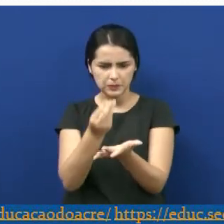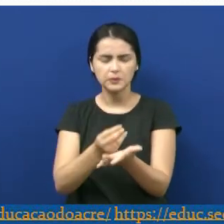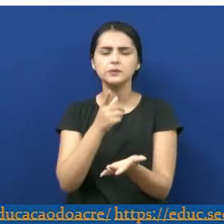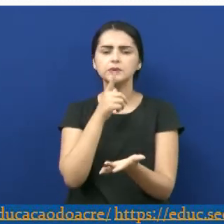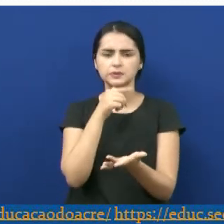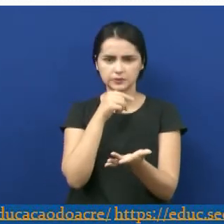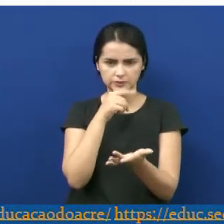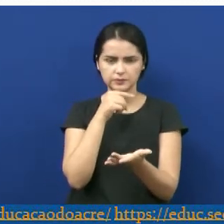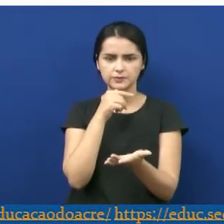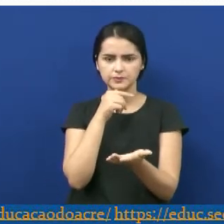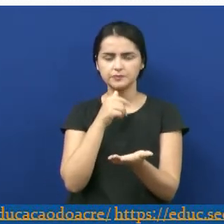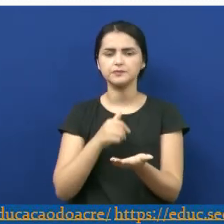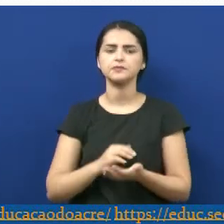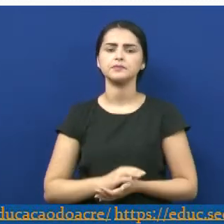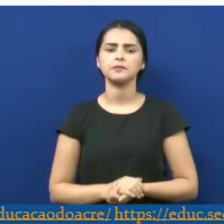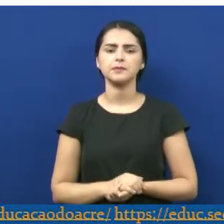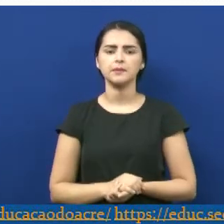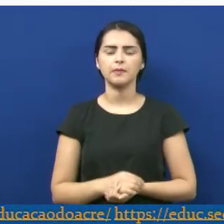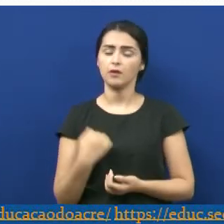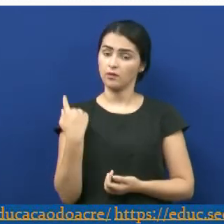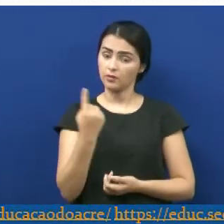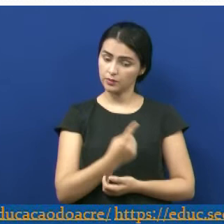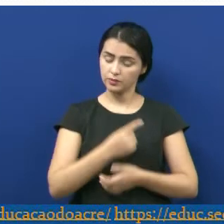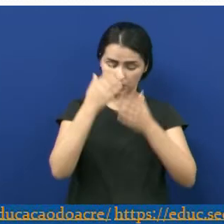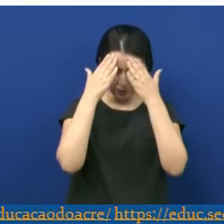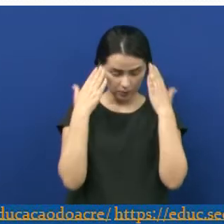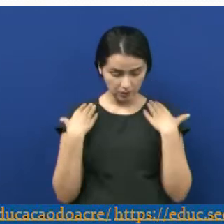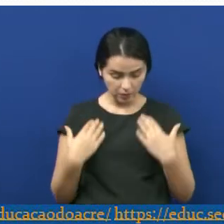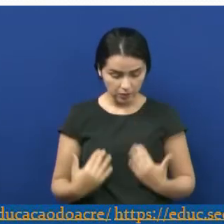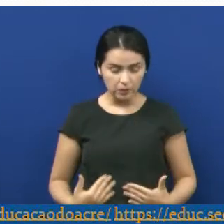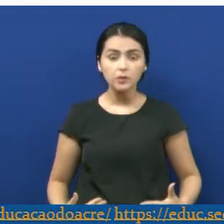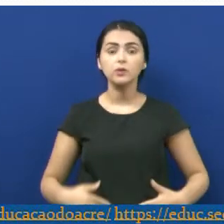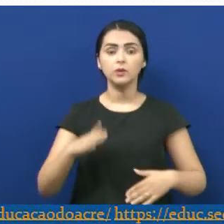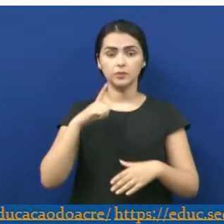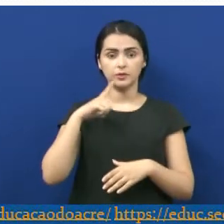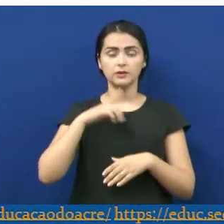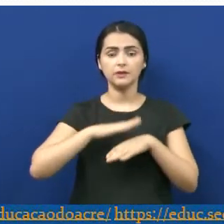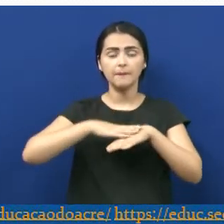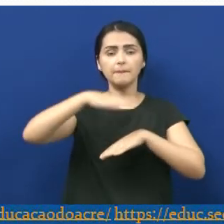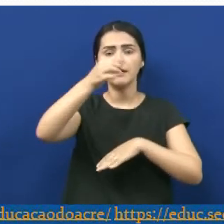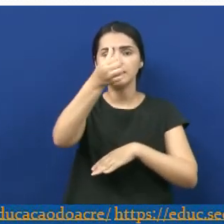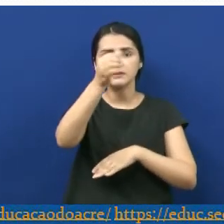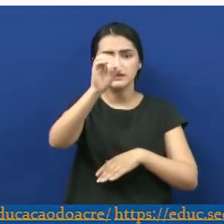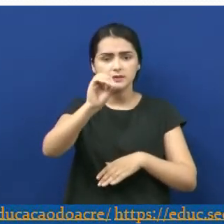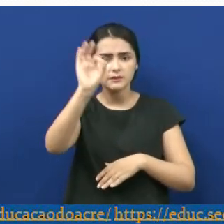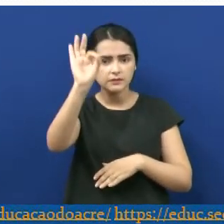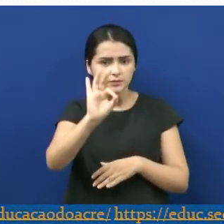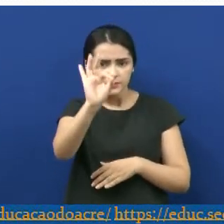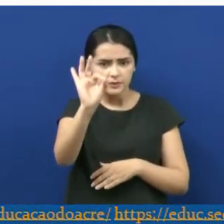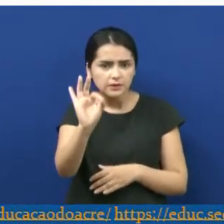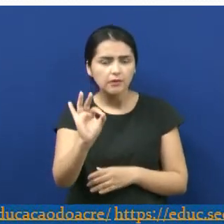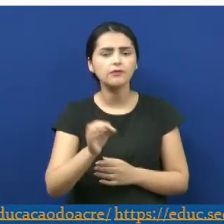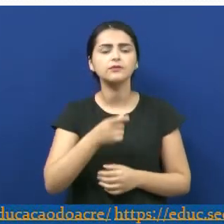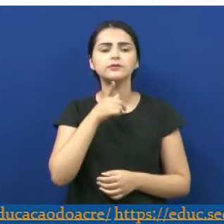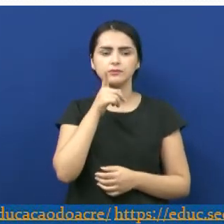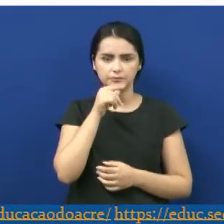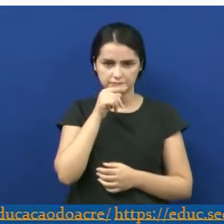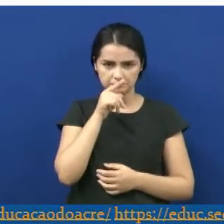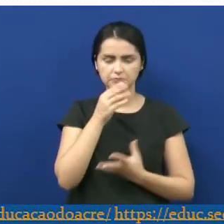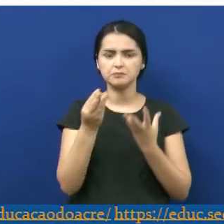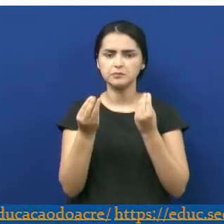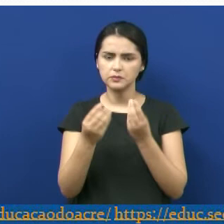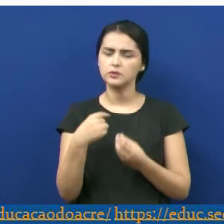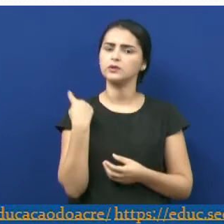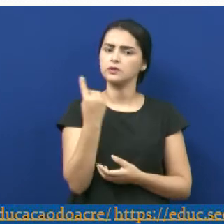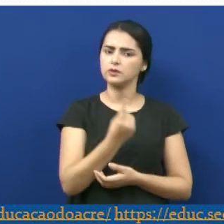Substância mais abundante no nosso corpo. Então, o nosso corpo ele tem mais de 60% de água. Então, muito daquilo que a